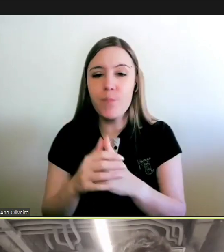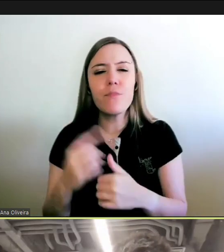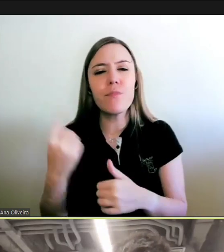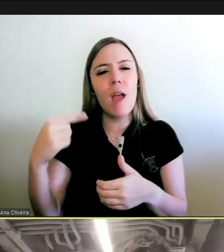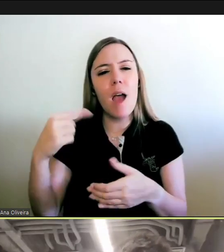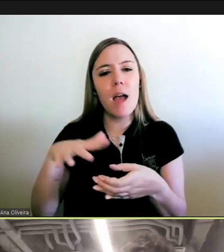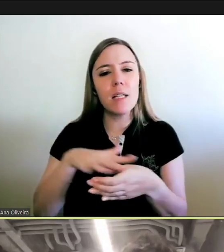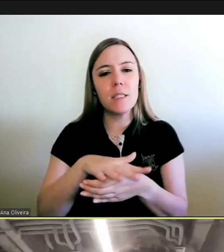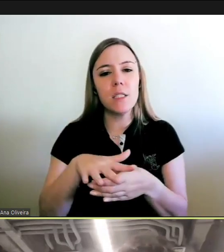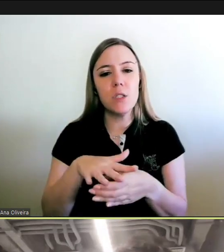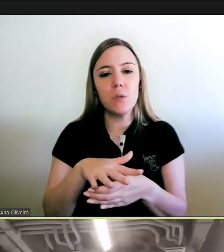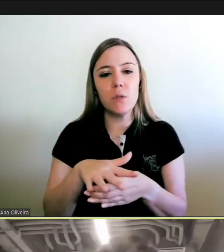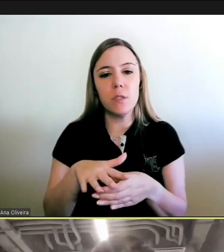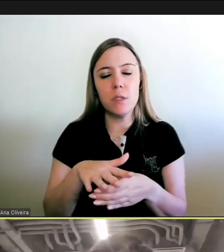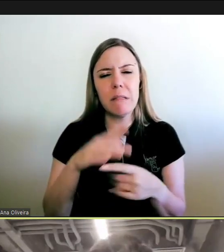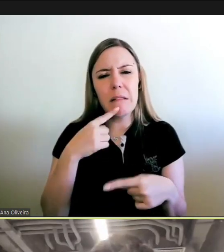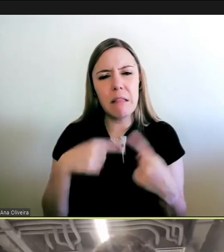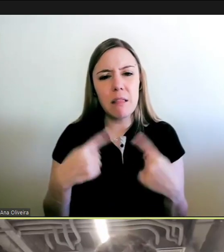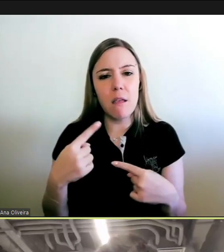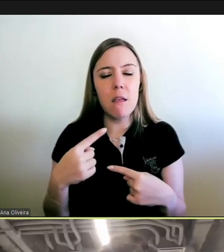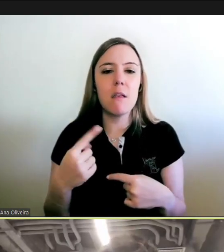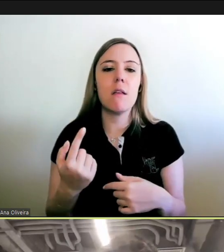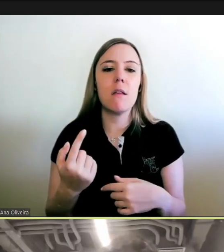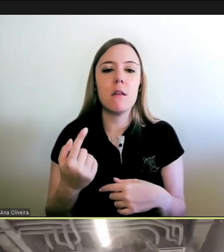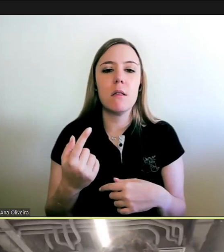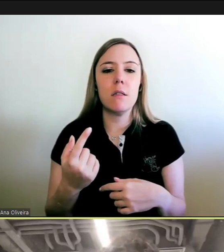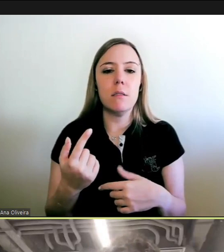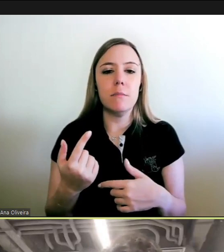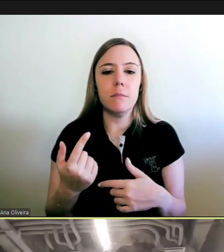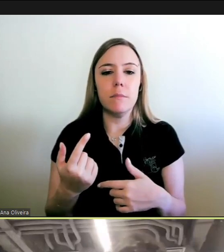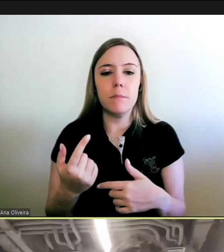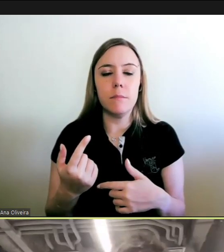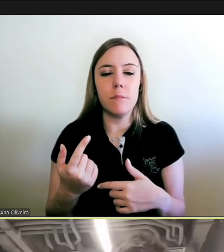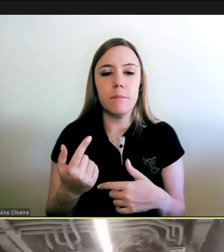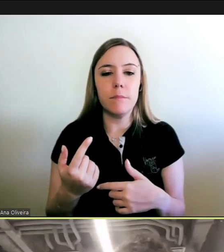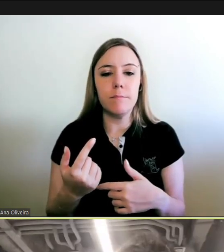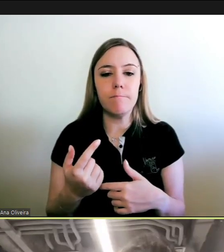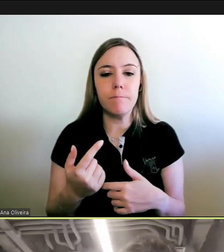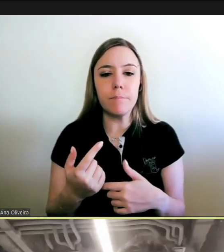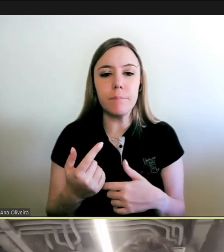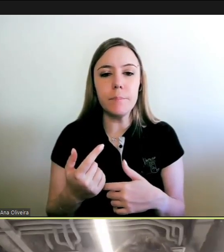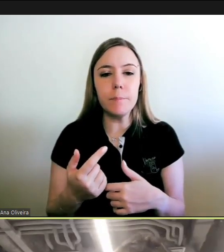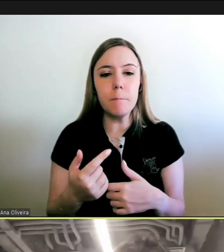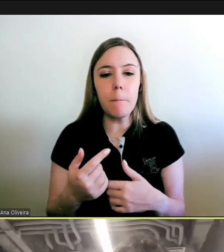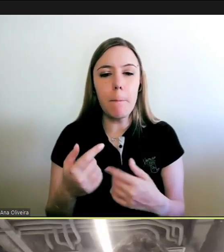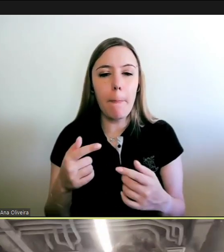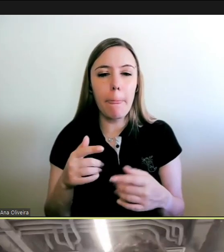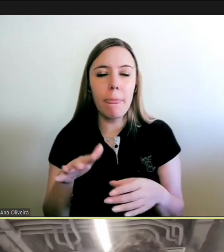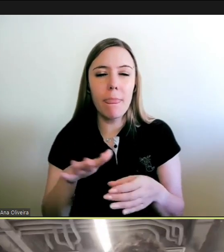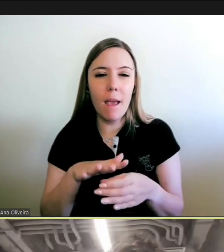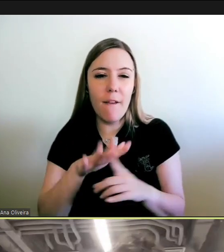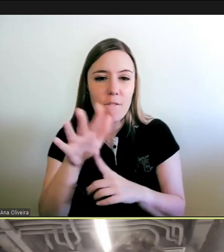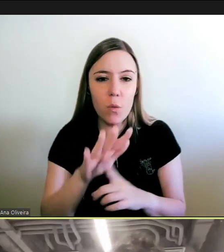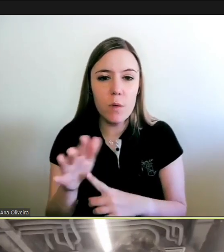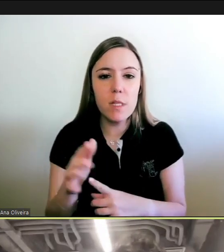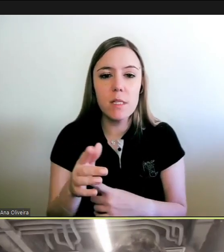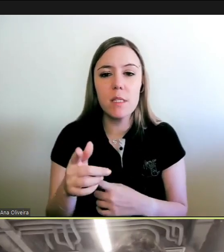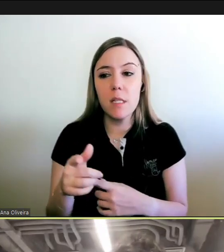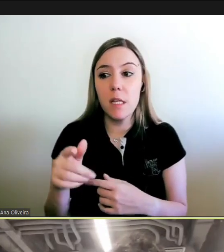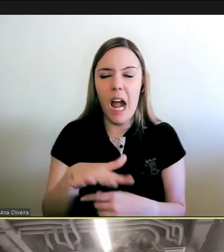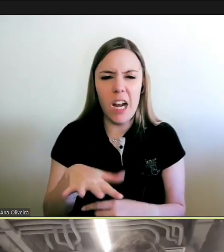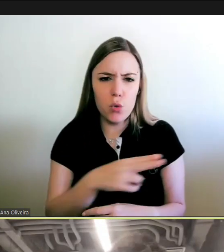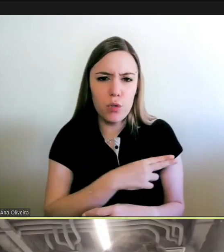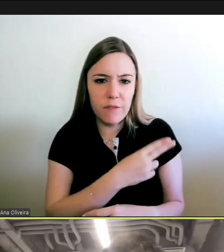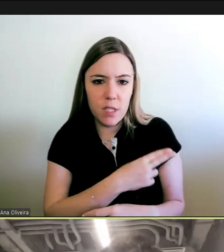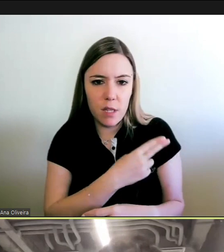de denúncias, nomeadamente de assédio em instituições universitárias. Não liga ao caso em concreto, esse não é o meu ponto aqui,